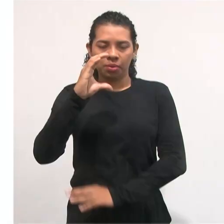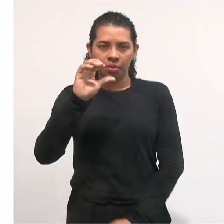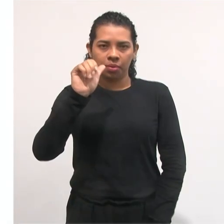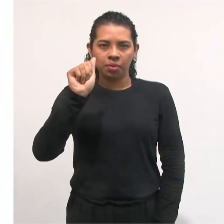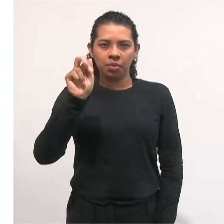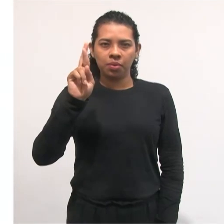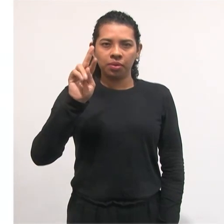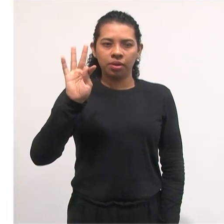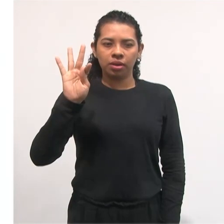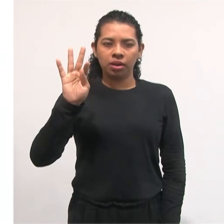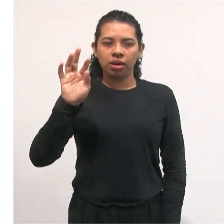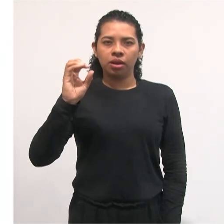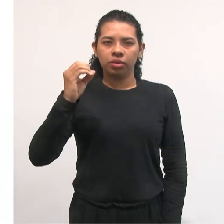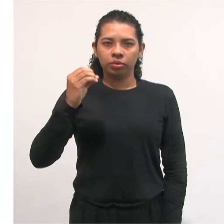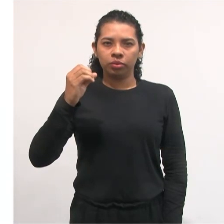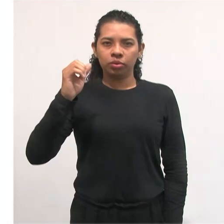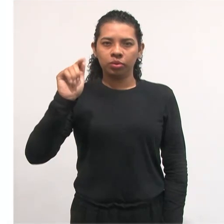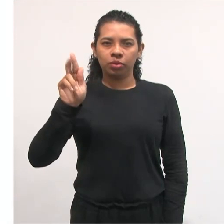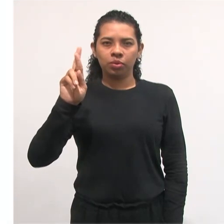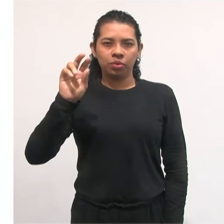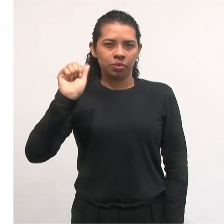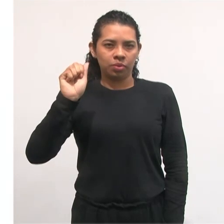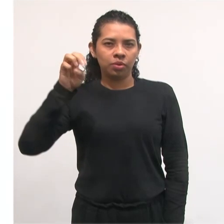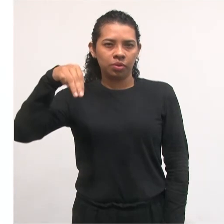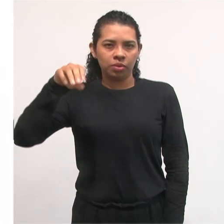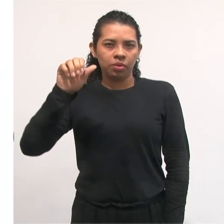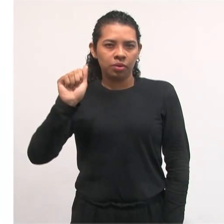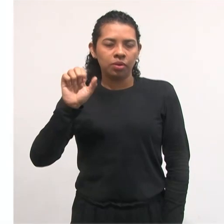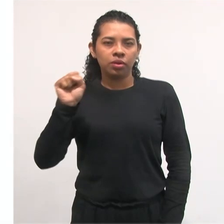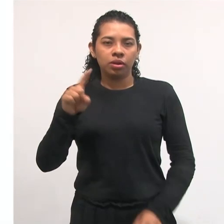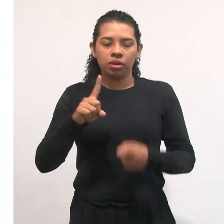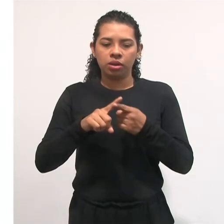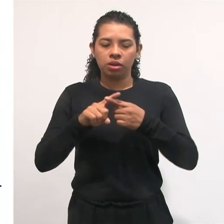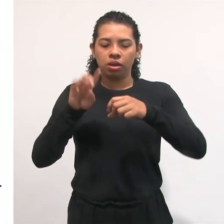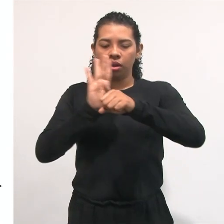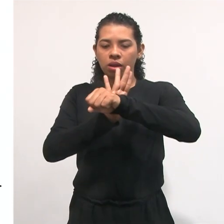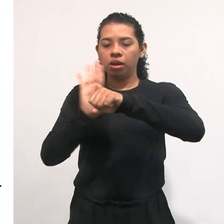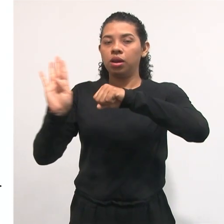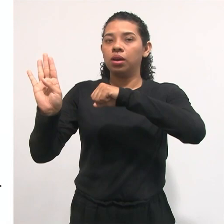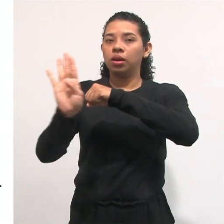município, dividir o município em bairros, por exemplo, correto?